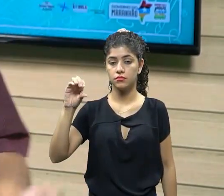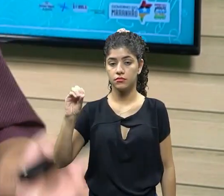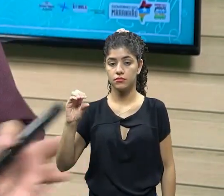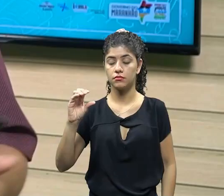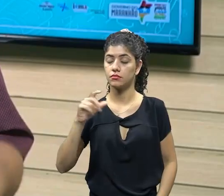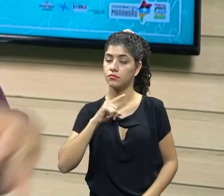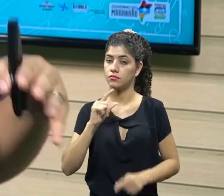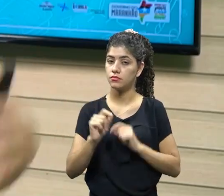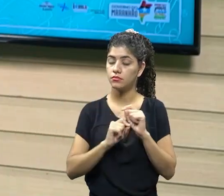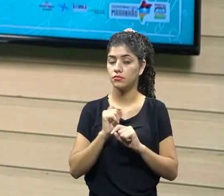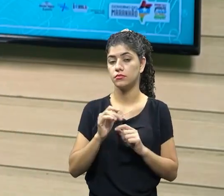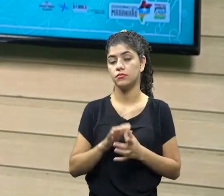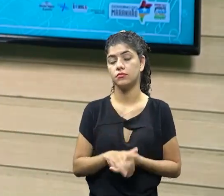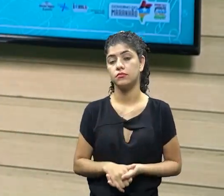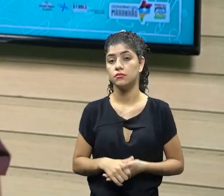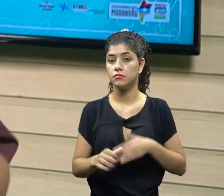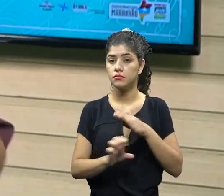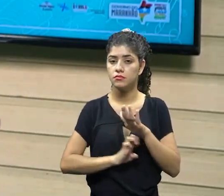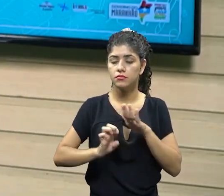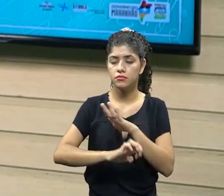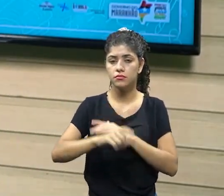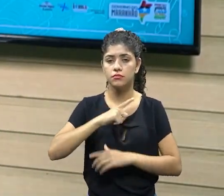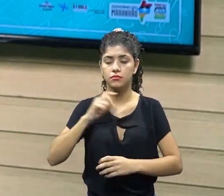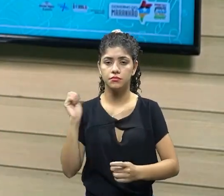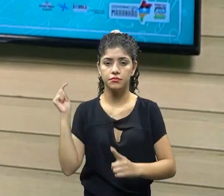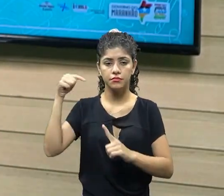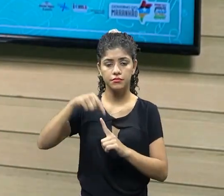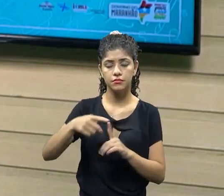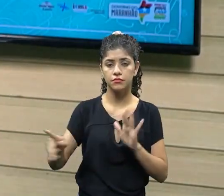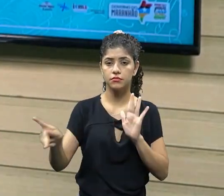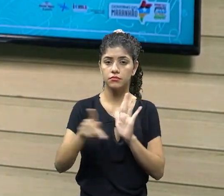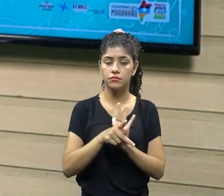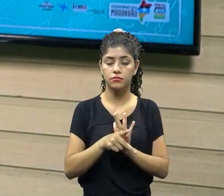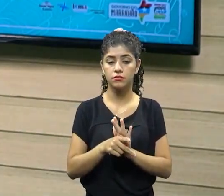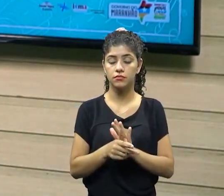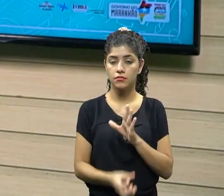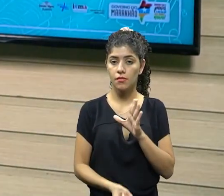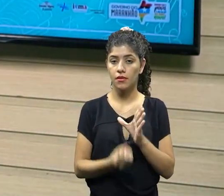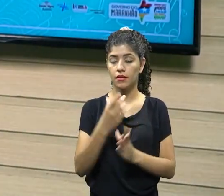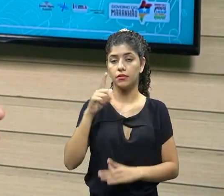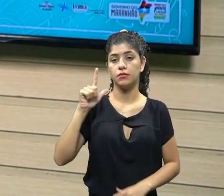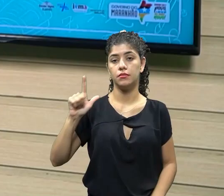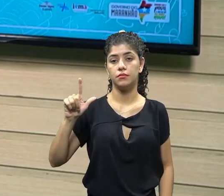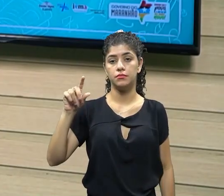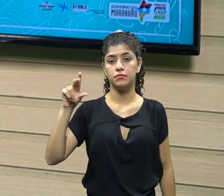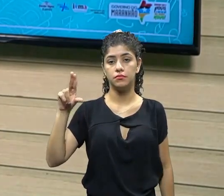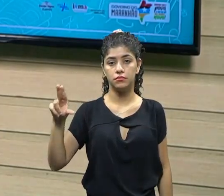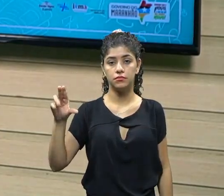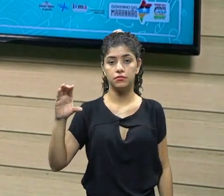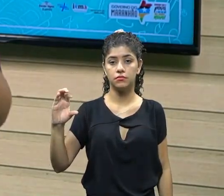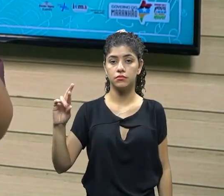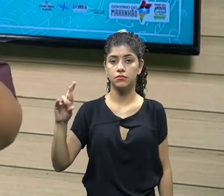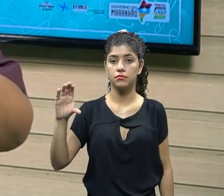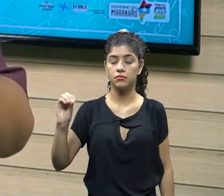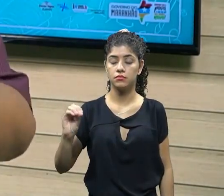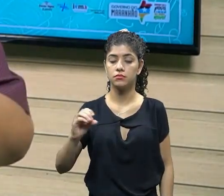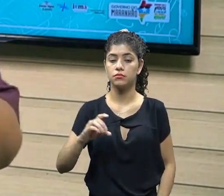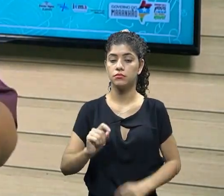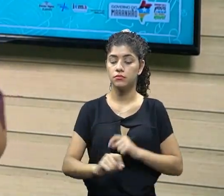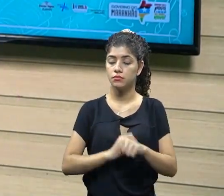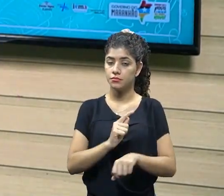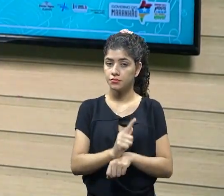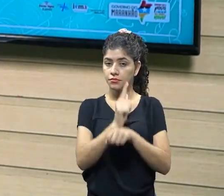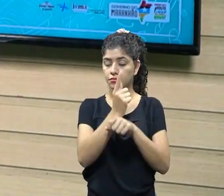uma finalidade que é produzir lucro, é dar lucro à empresa. Então, o gestor financeiro vai trabalhar com essa ideia